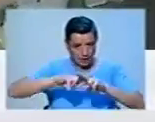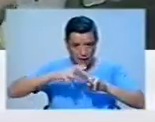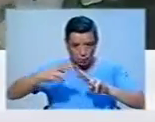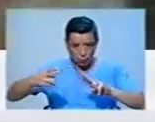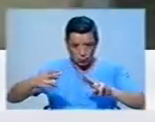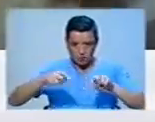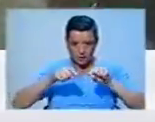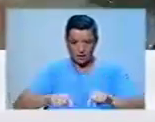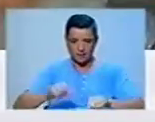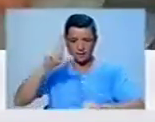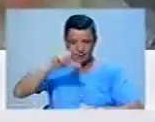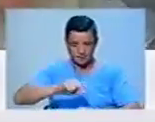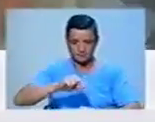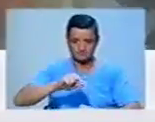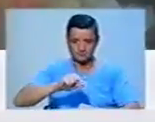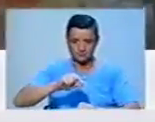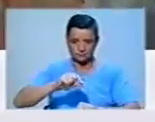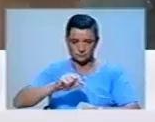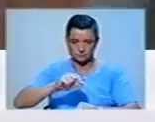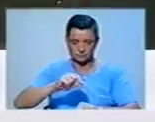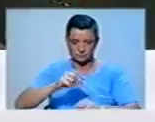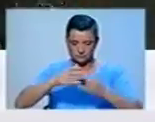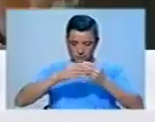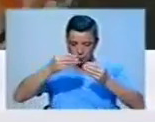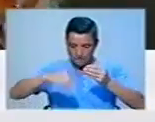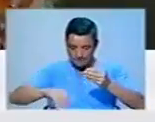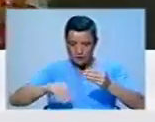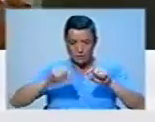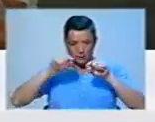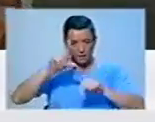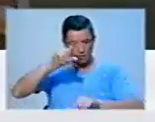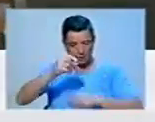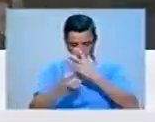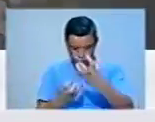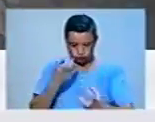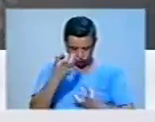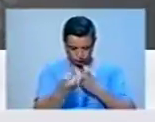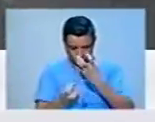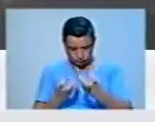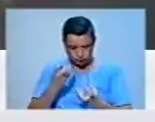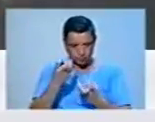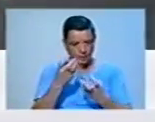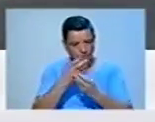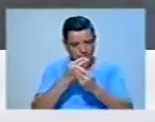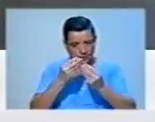Vamos deixar também que o pimento também cozinhe, também que fique